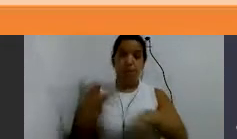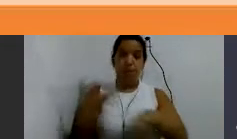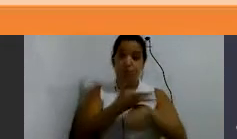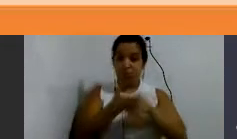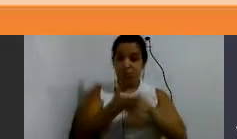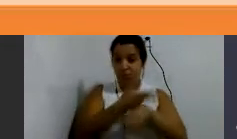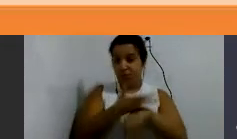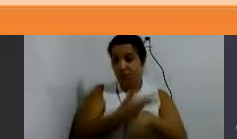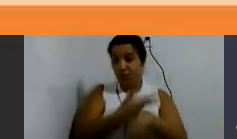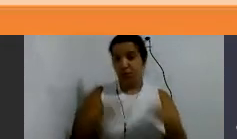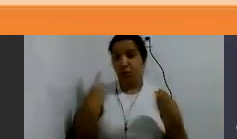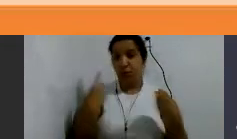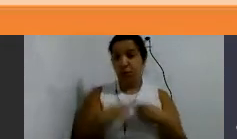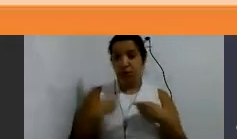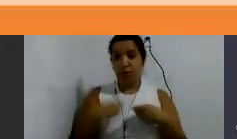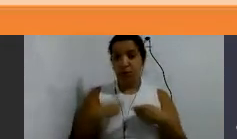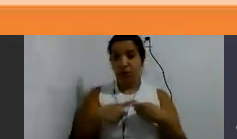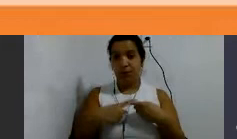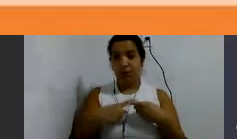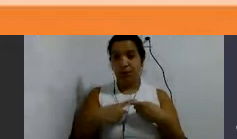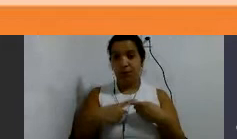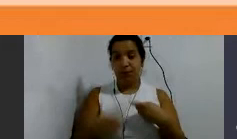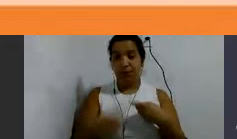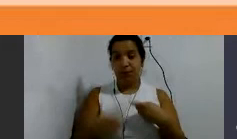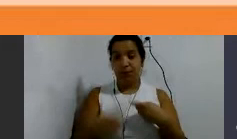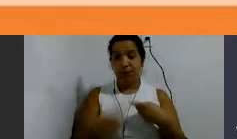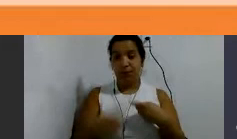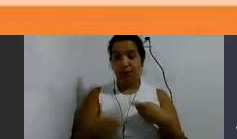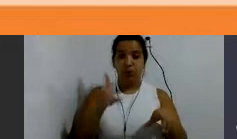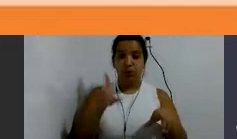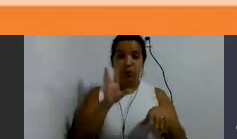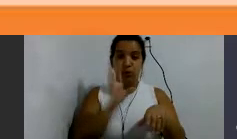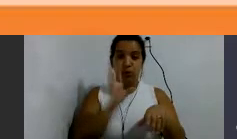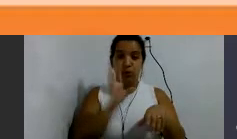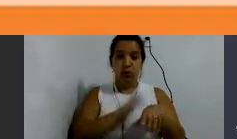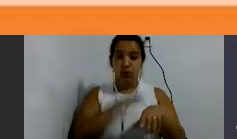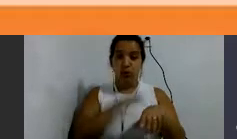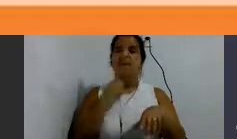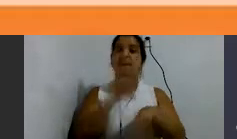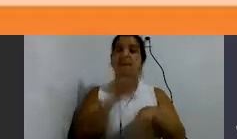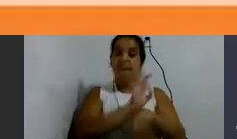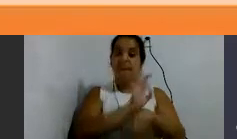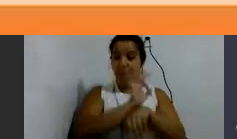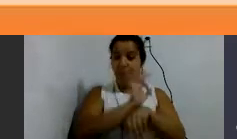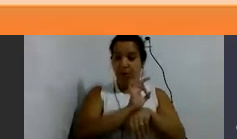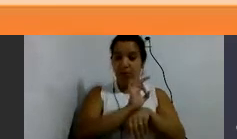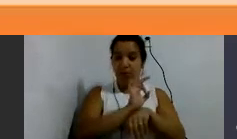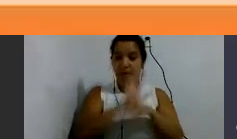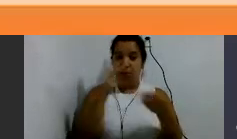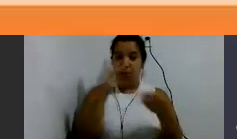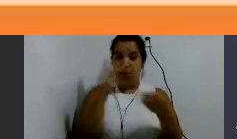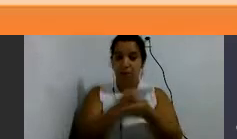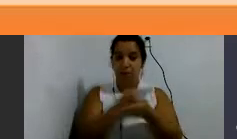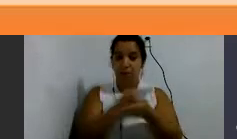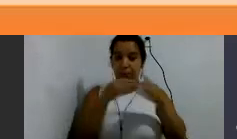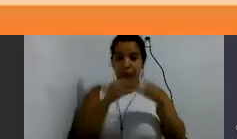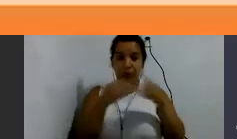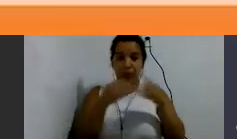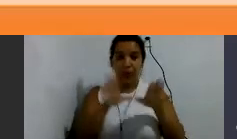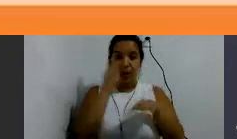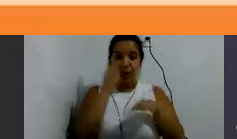dele. Porque a gente já sabe que onde a gente tem hemácia parasitada, essa hemácia vai se romper. Ou seja, a